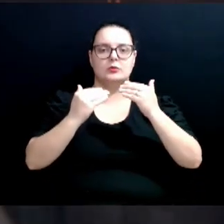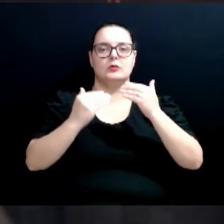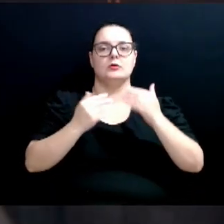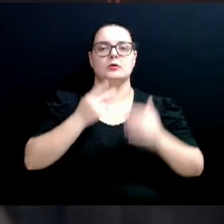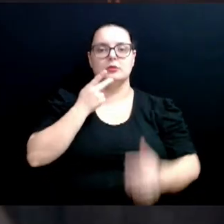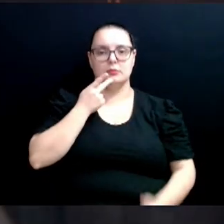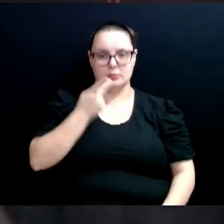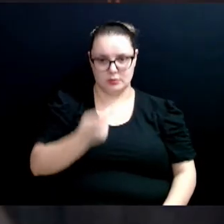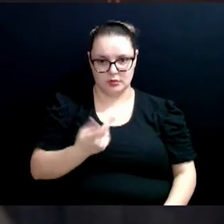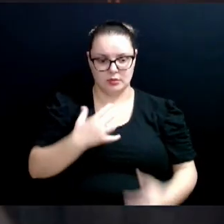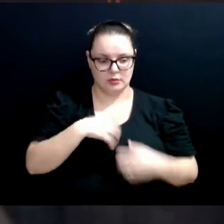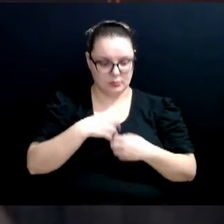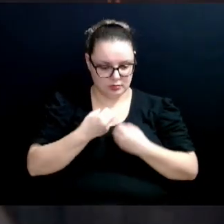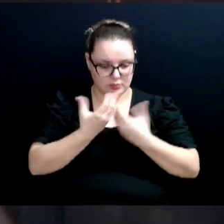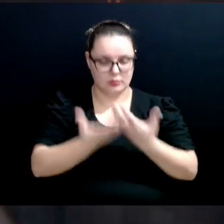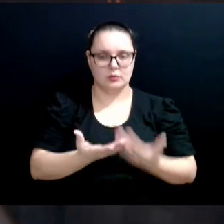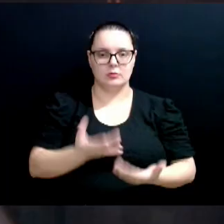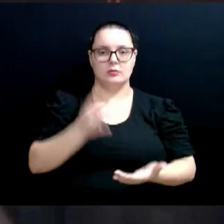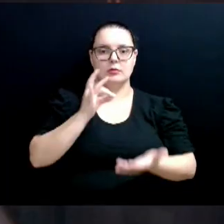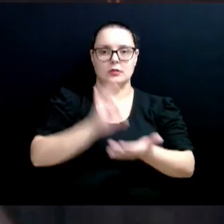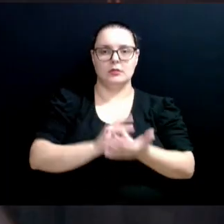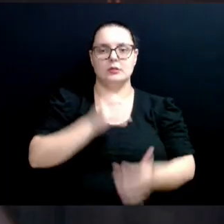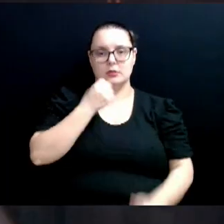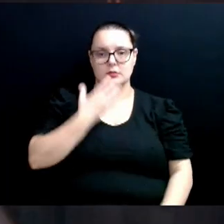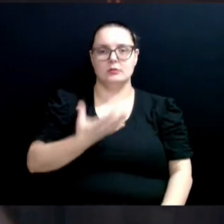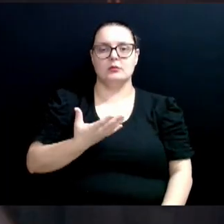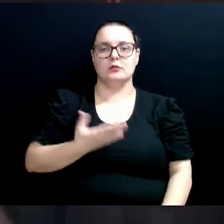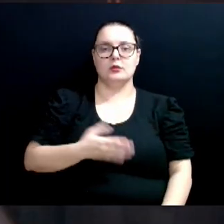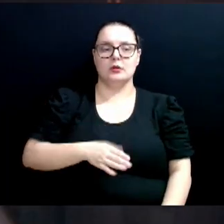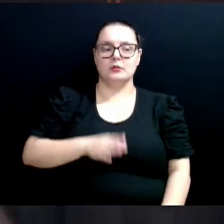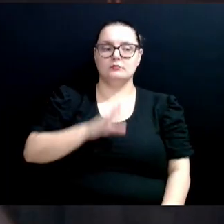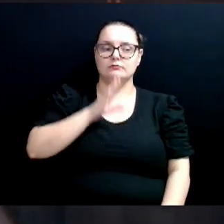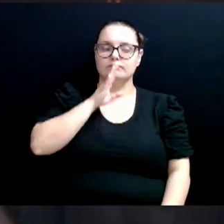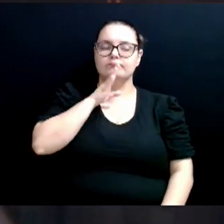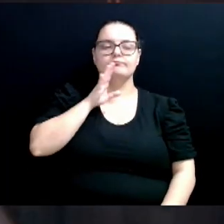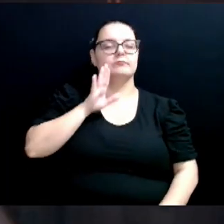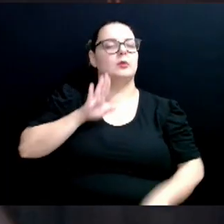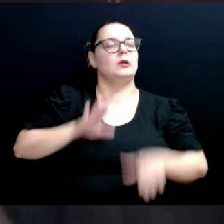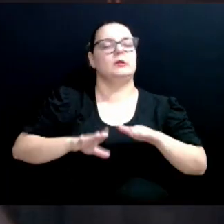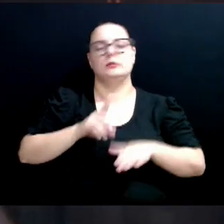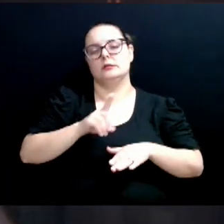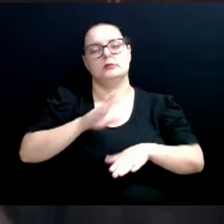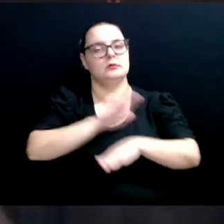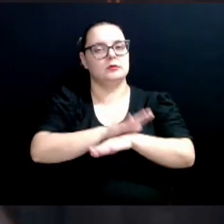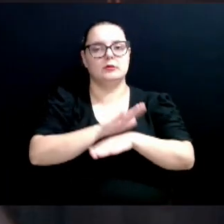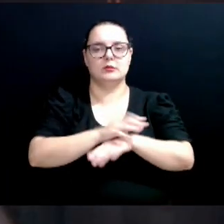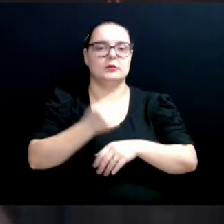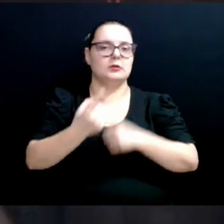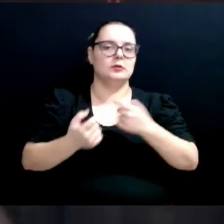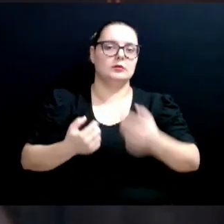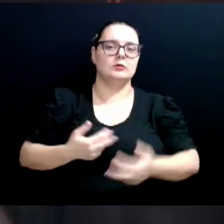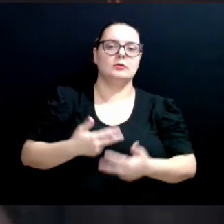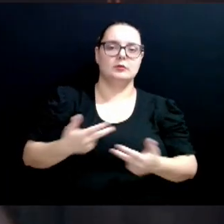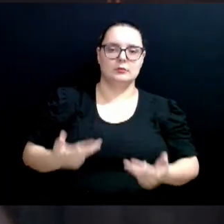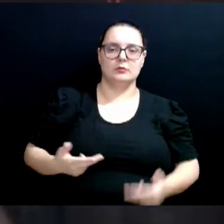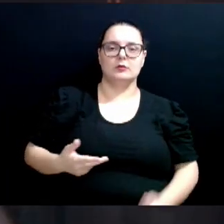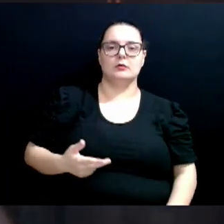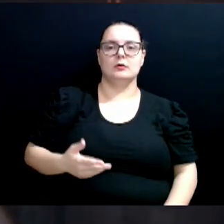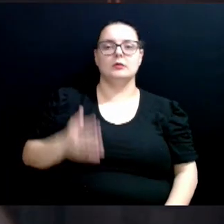tá sentindo. Uhum. O silêncio nem sempre ajuda em algumas situações, né, é Perfeito. importante que ela saiba,